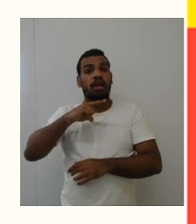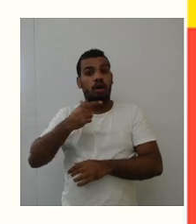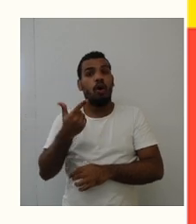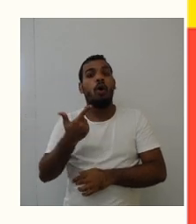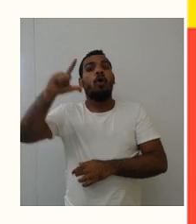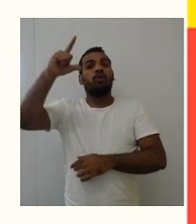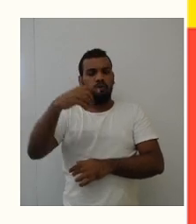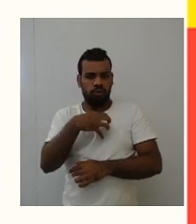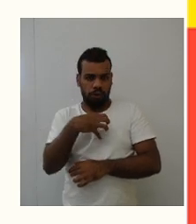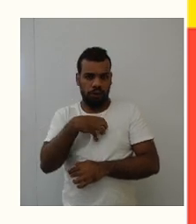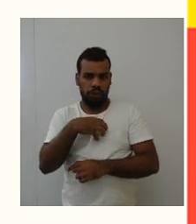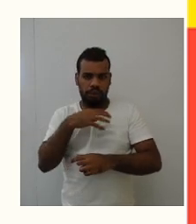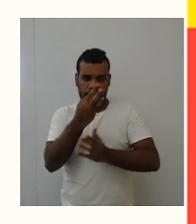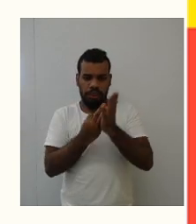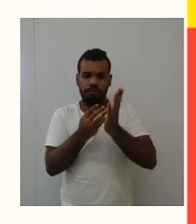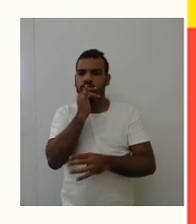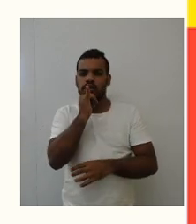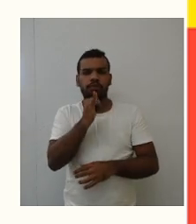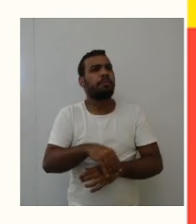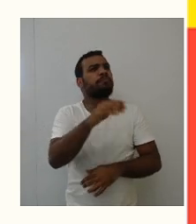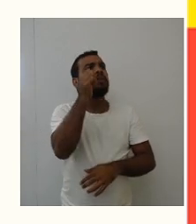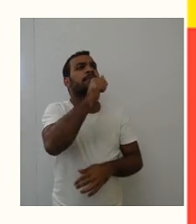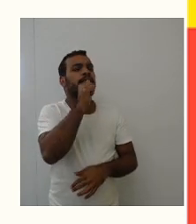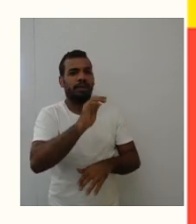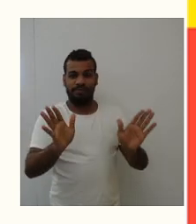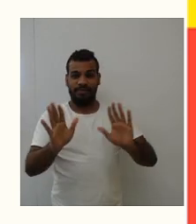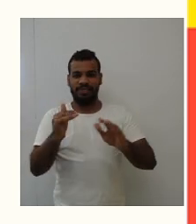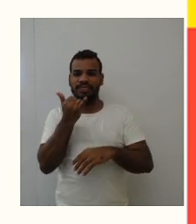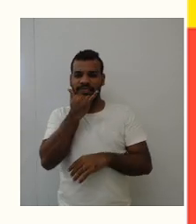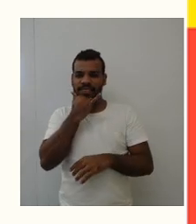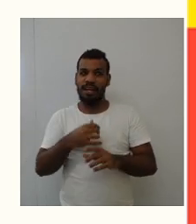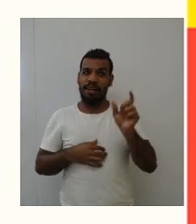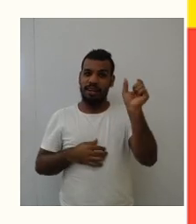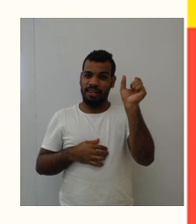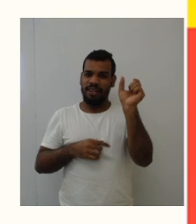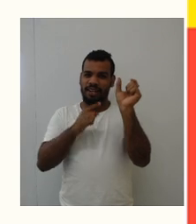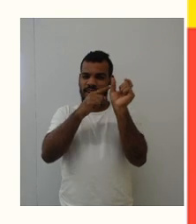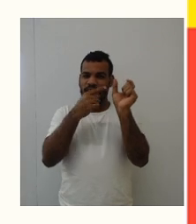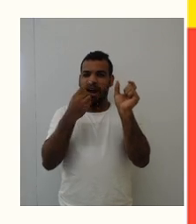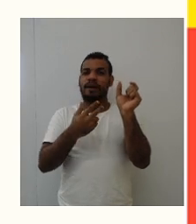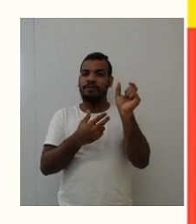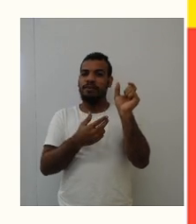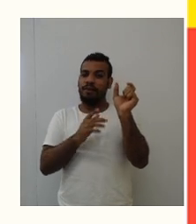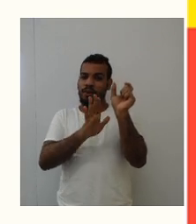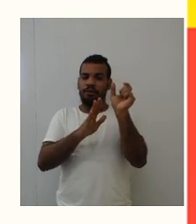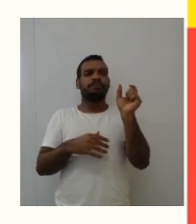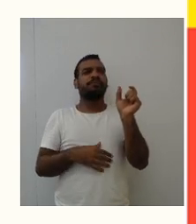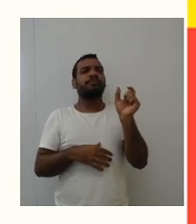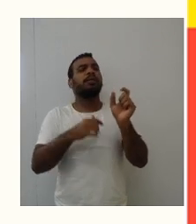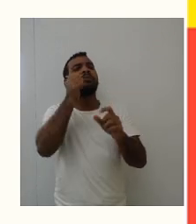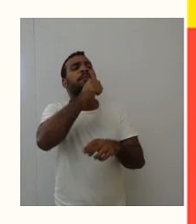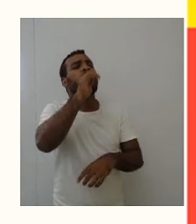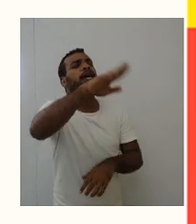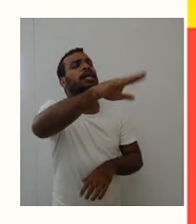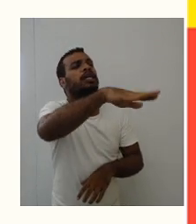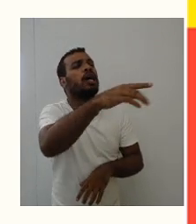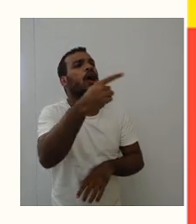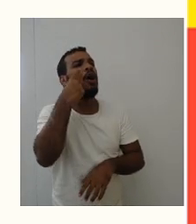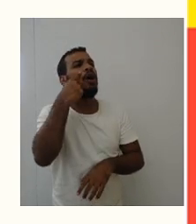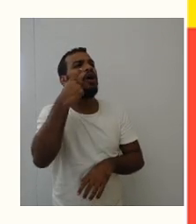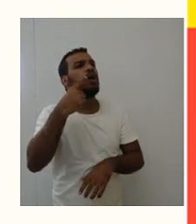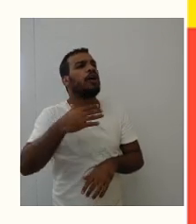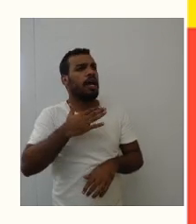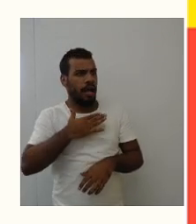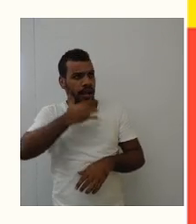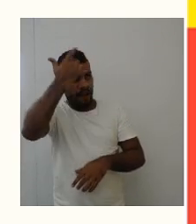exemplos. Mamãe vende... Mamãe, ops, é um vocativo, olha a entonação, professora. Mamãe, vende eu para a